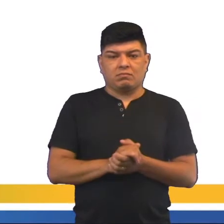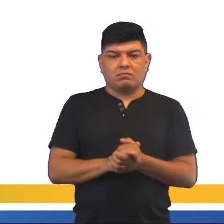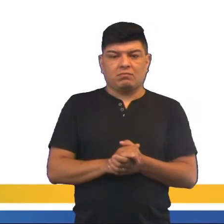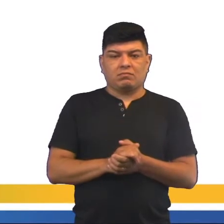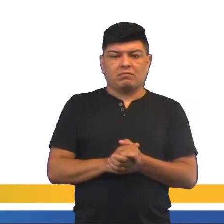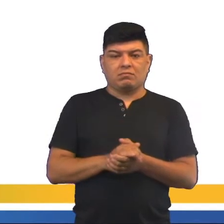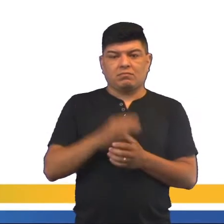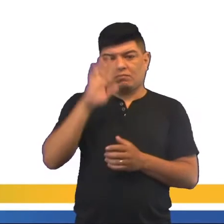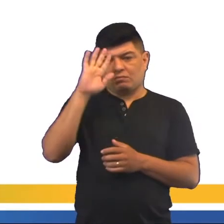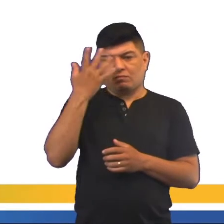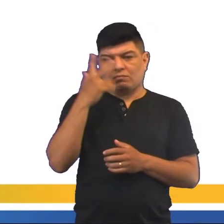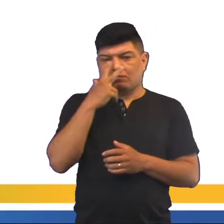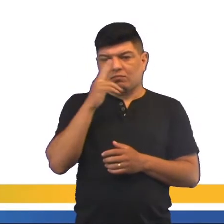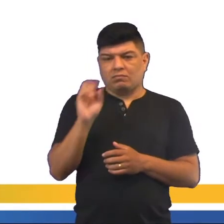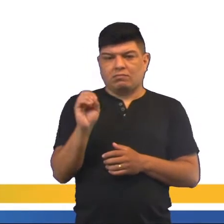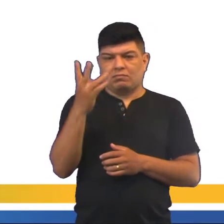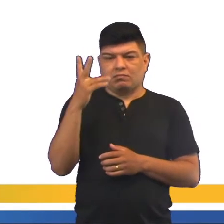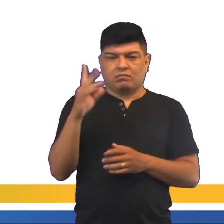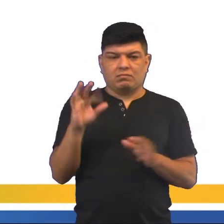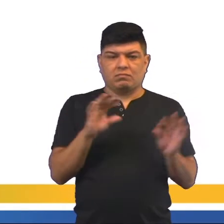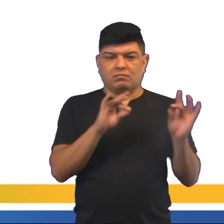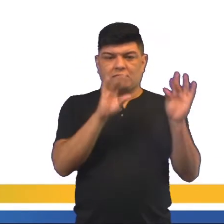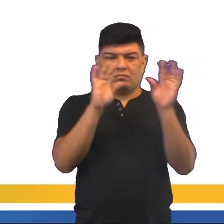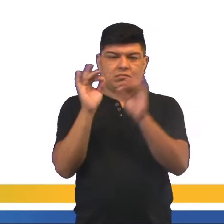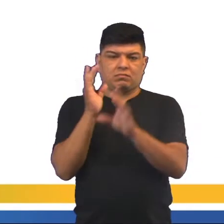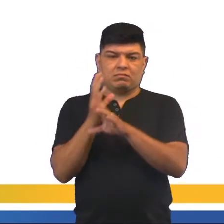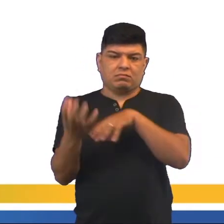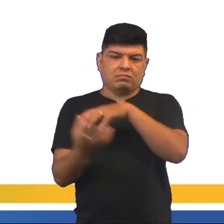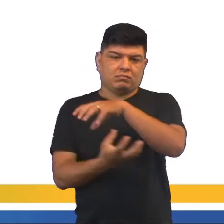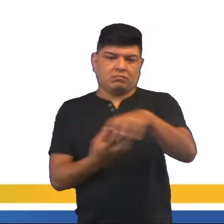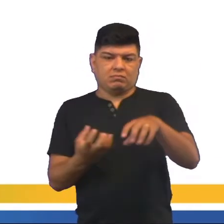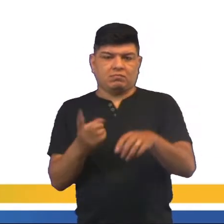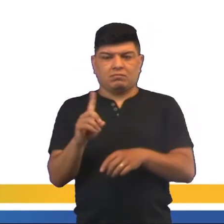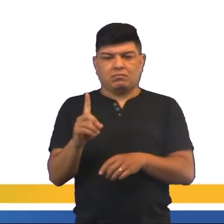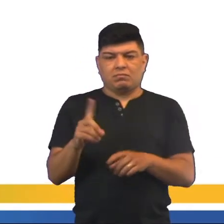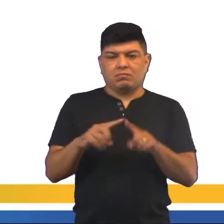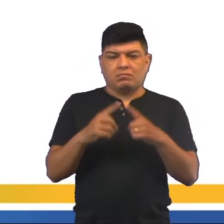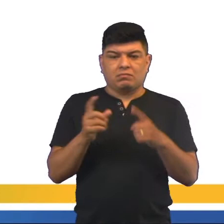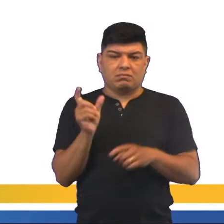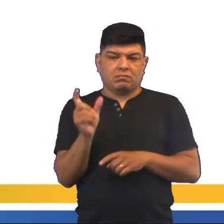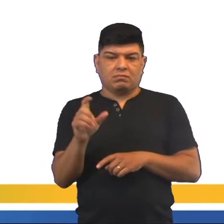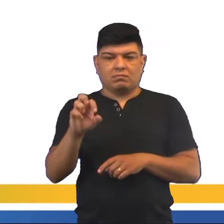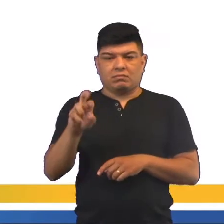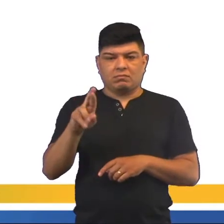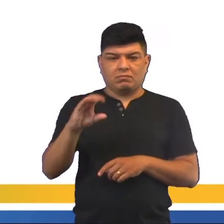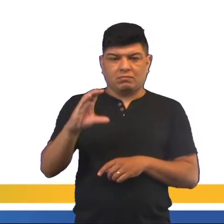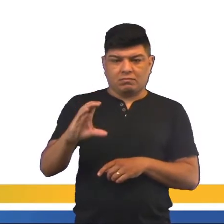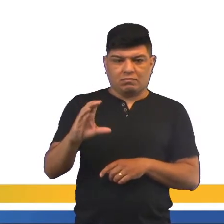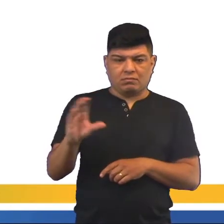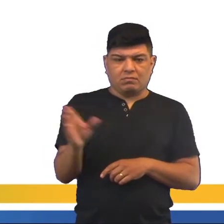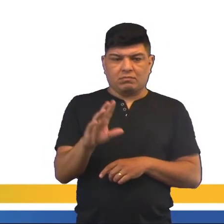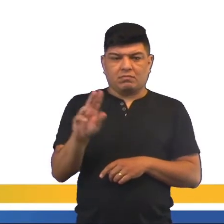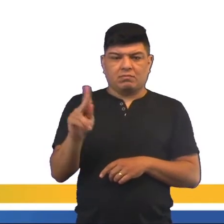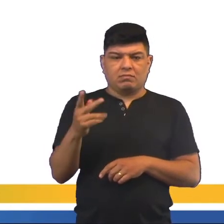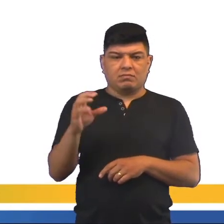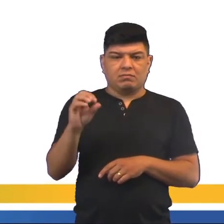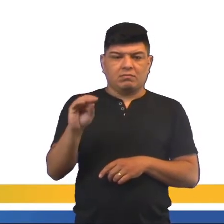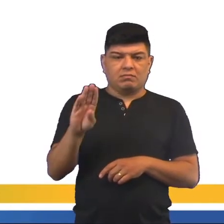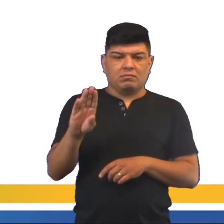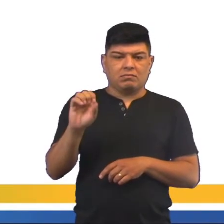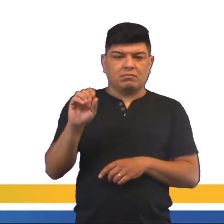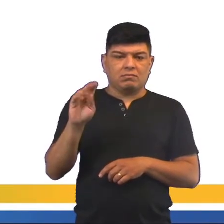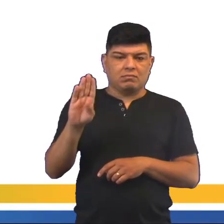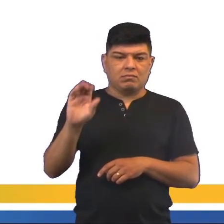proletários, não foi um fenômeno que surgiu especificamente por causa da Revolução Industrial. Nas palavras do Eric Hobsbawm, um